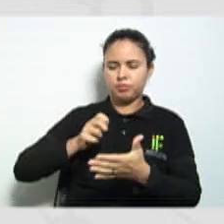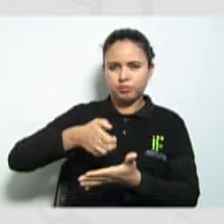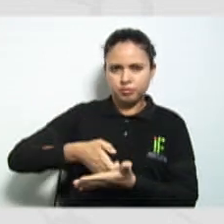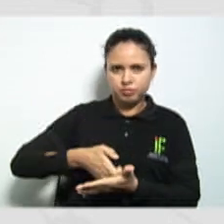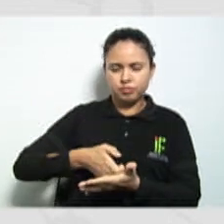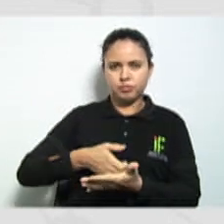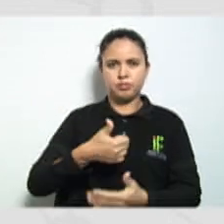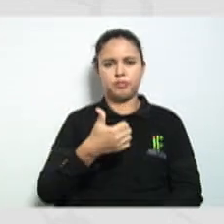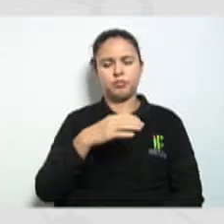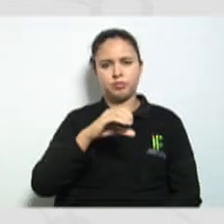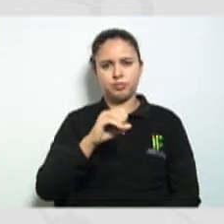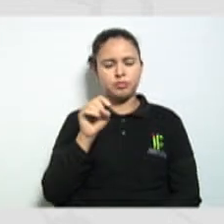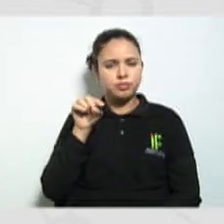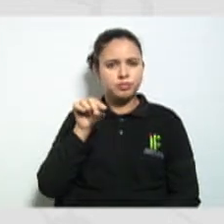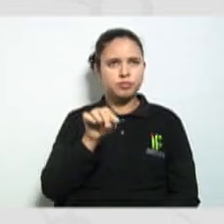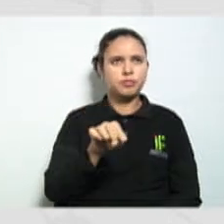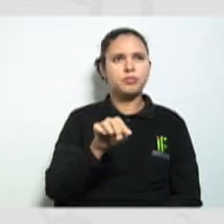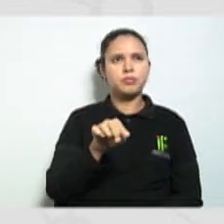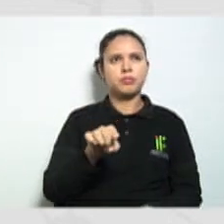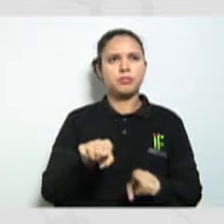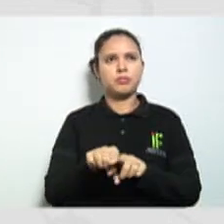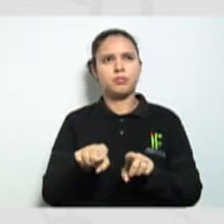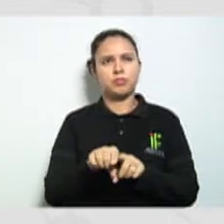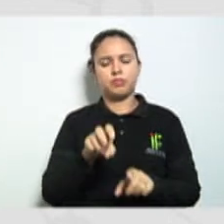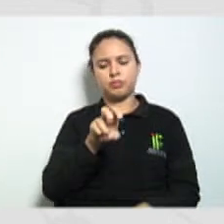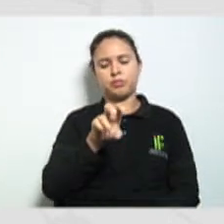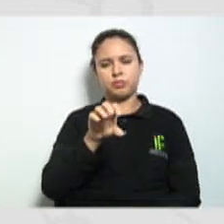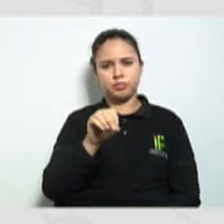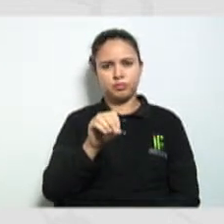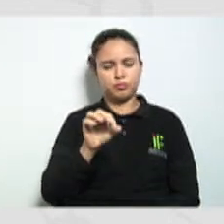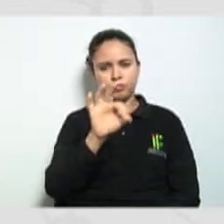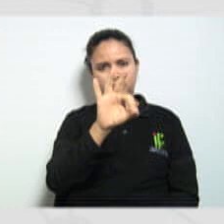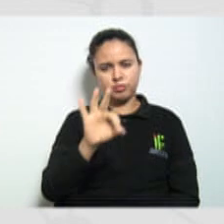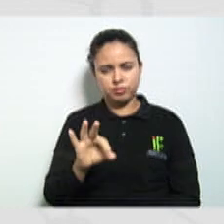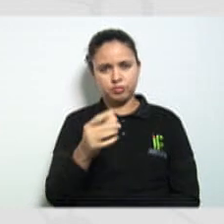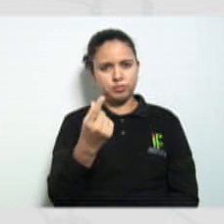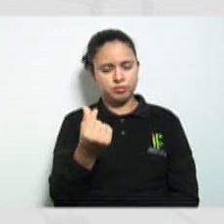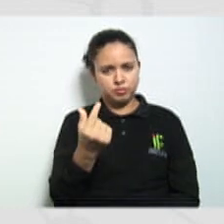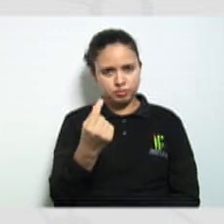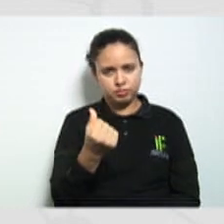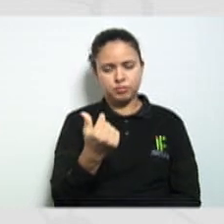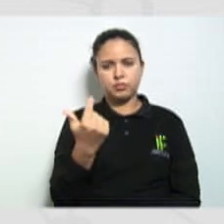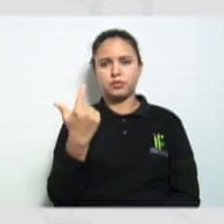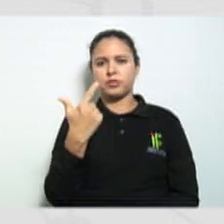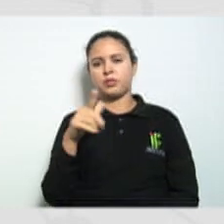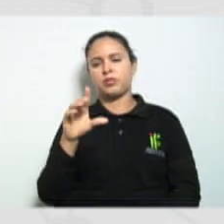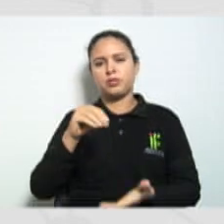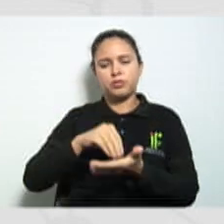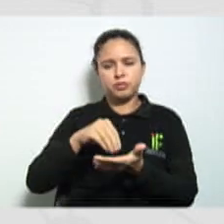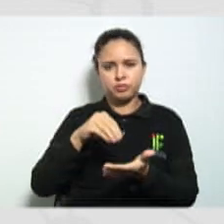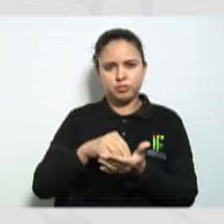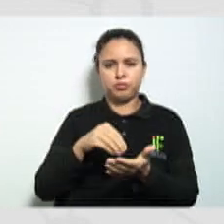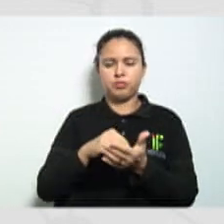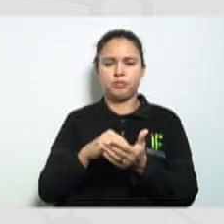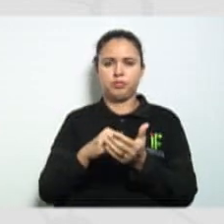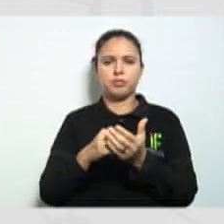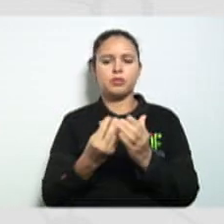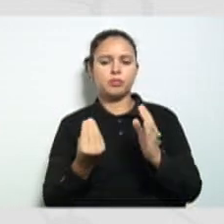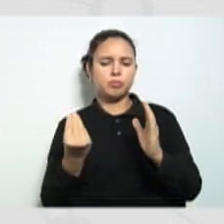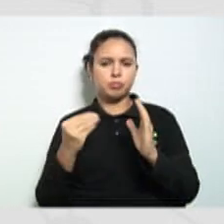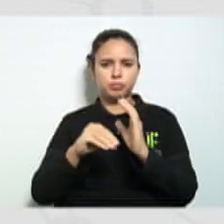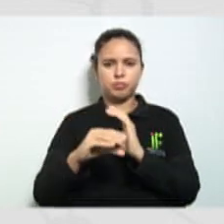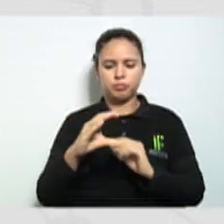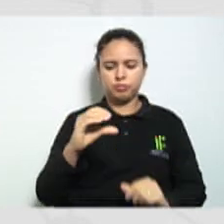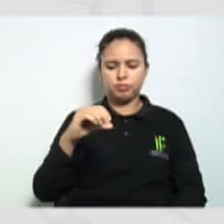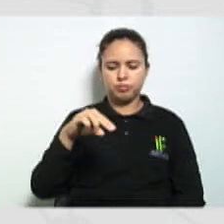sendo 50% em dinheiro e o restante na conta bancária do Banco do Brasil. Ok, então nós temos aqui um lançamento de